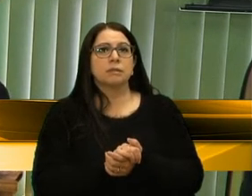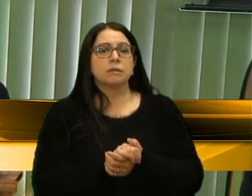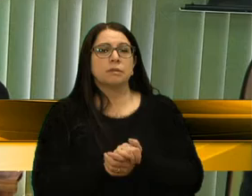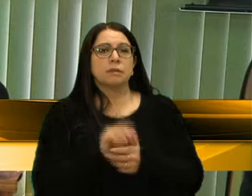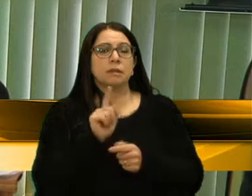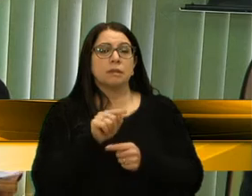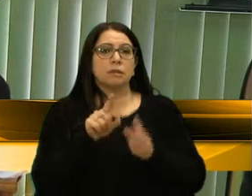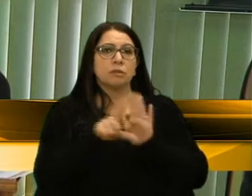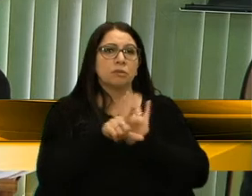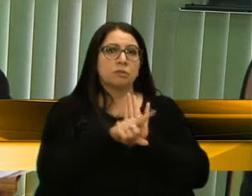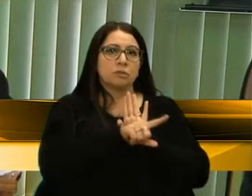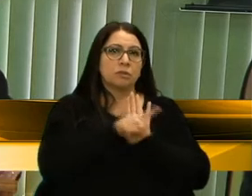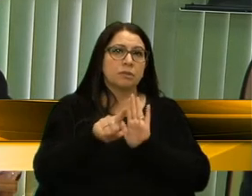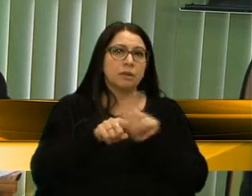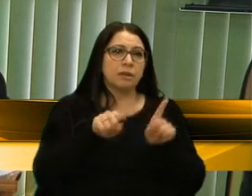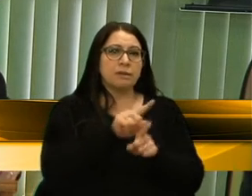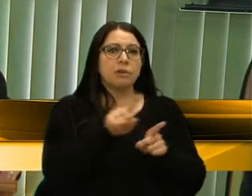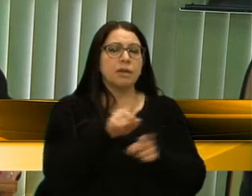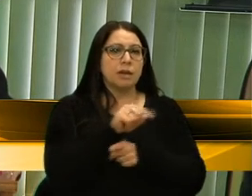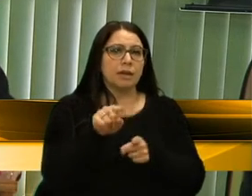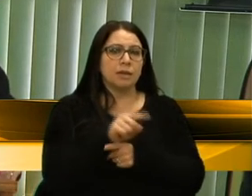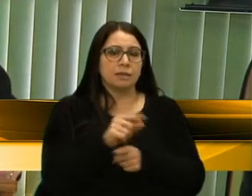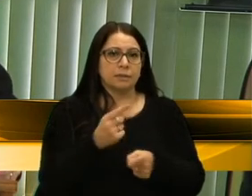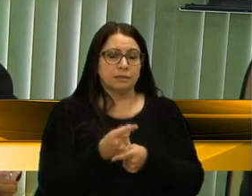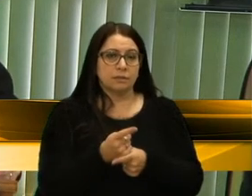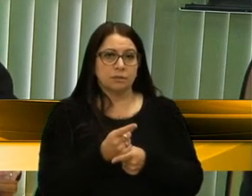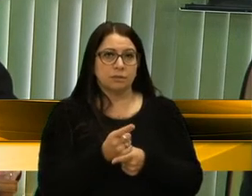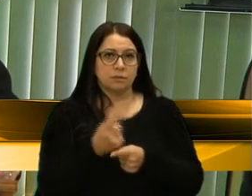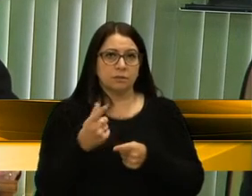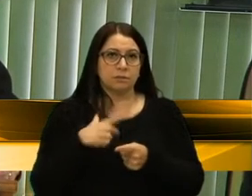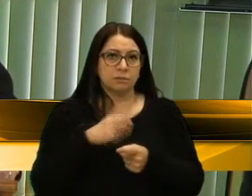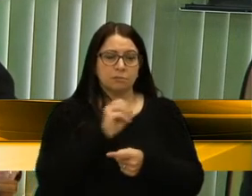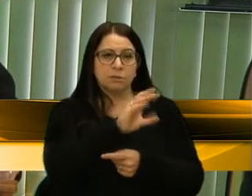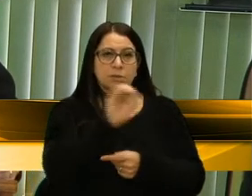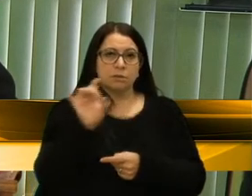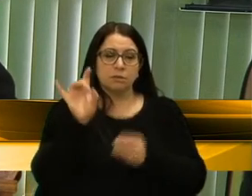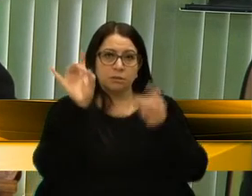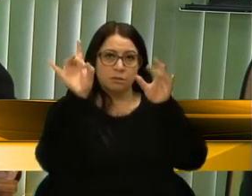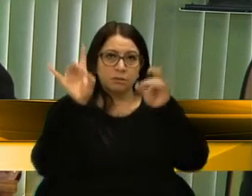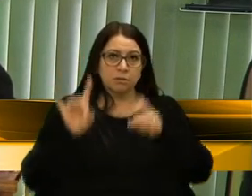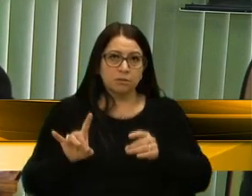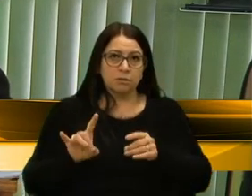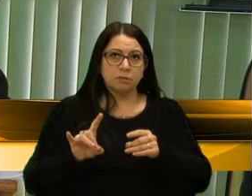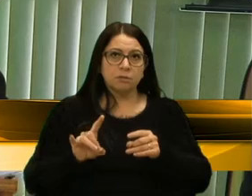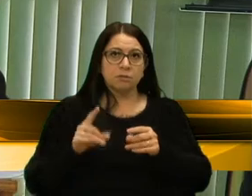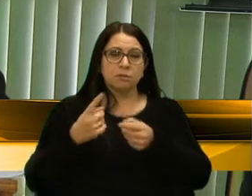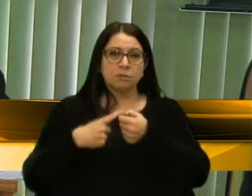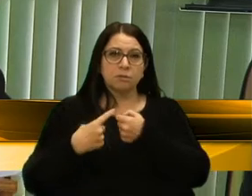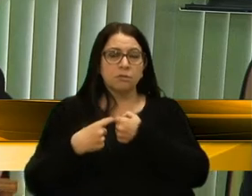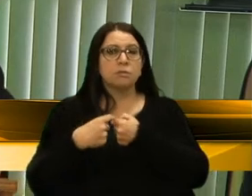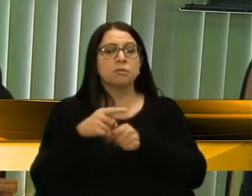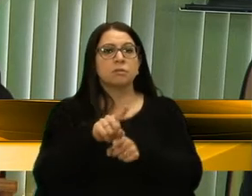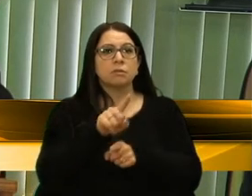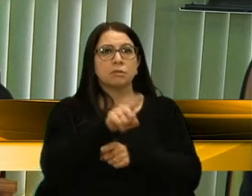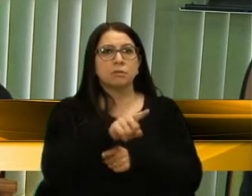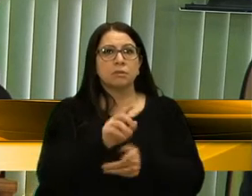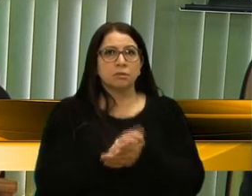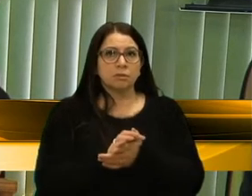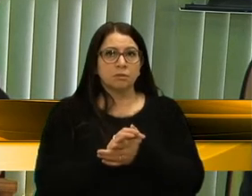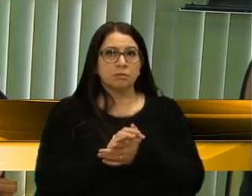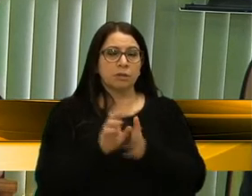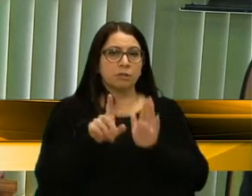uma legislação, inclusive eu coloquei, mandei para alguns especialistas da cidade, consideraram uma